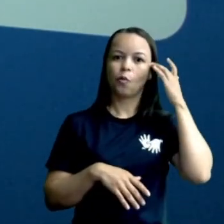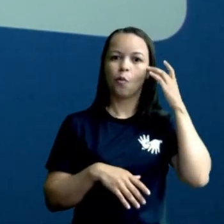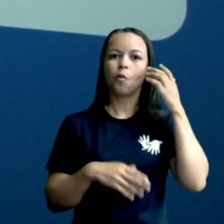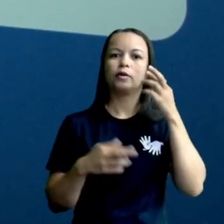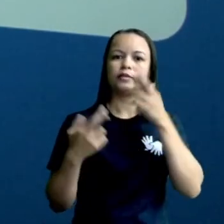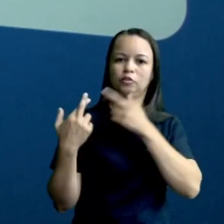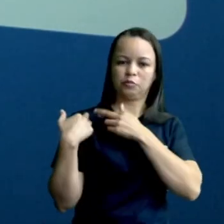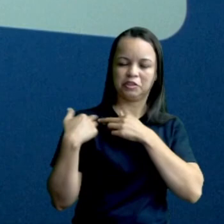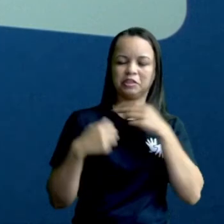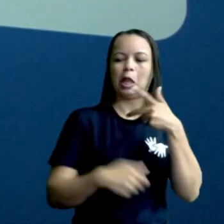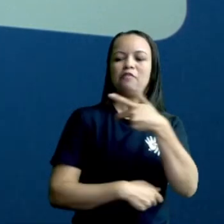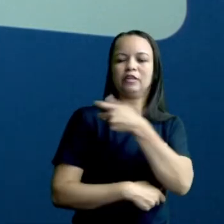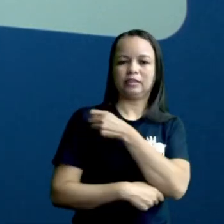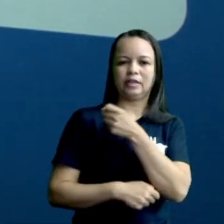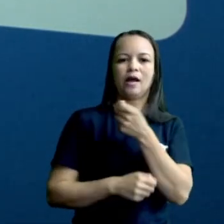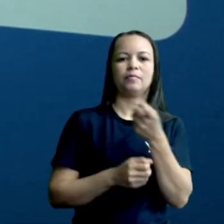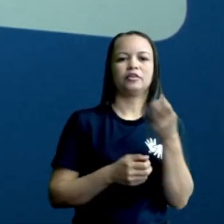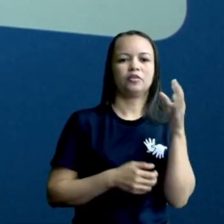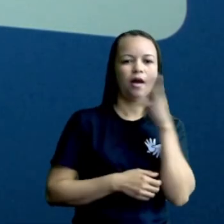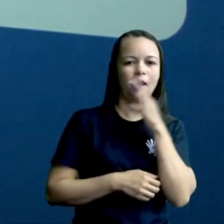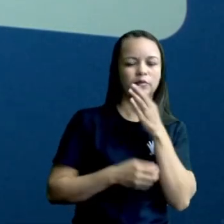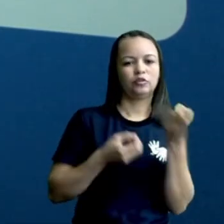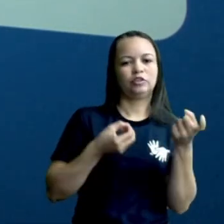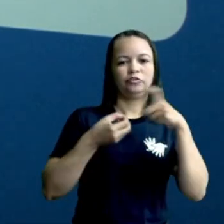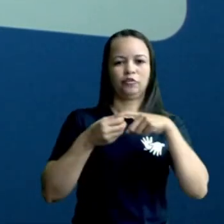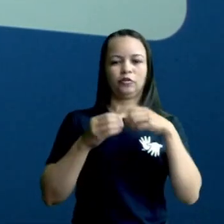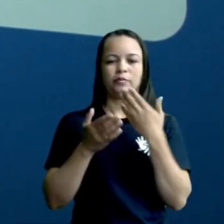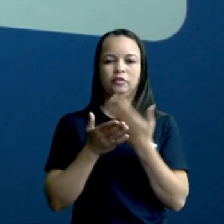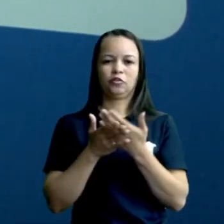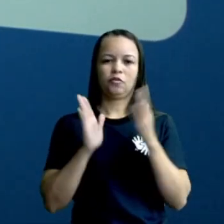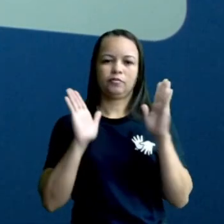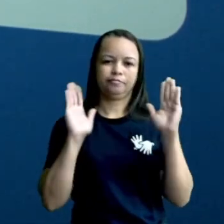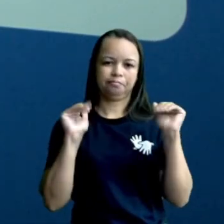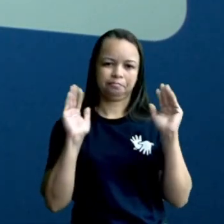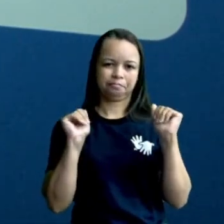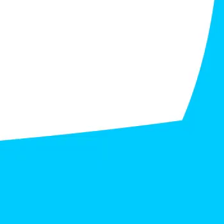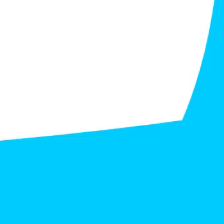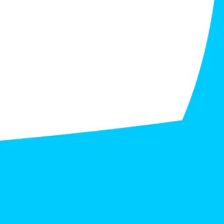mais gente se vacinar, mais rápido a gente volta para a escola. Tá bom? Tchau!